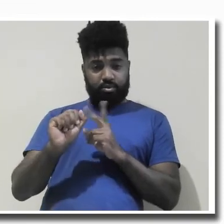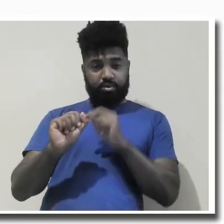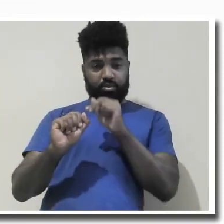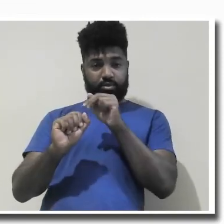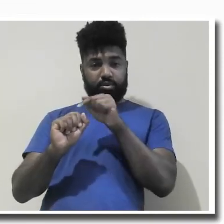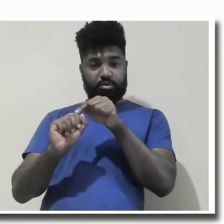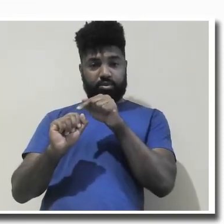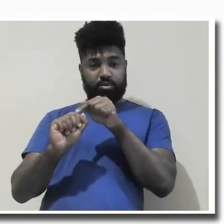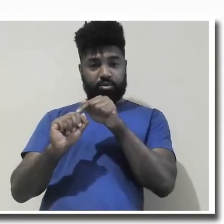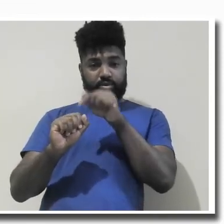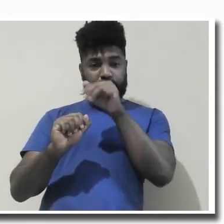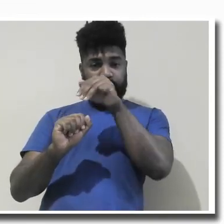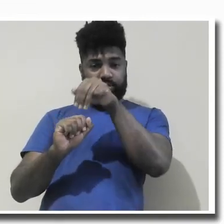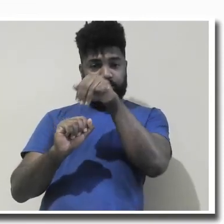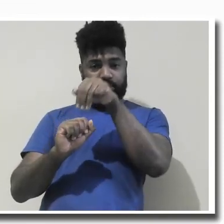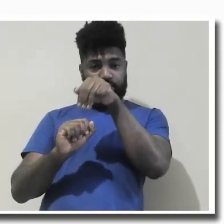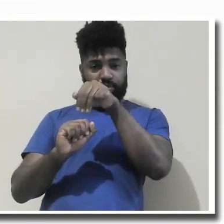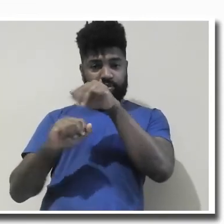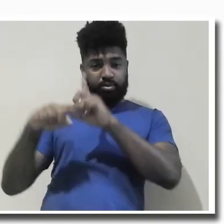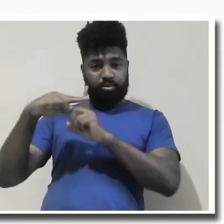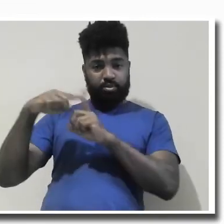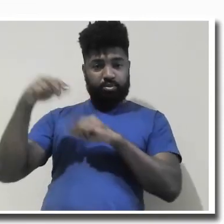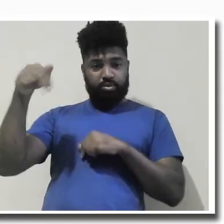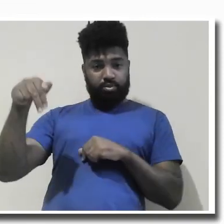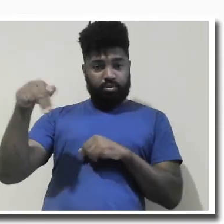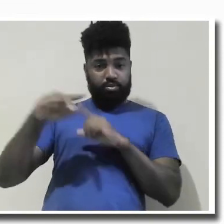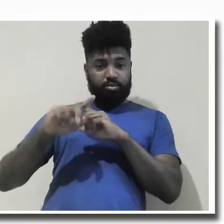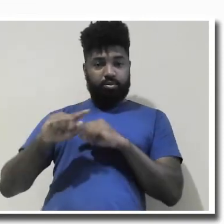M vezes N.